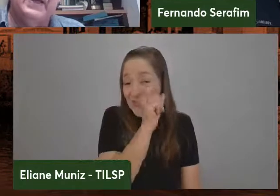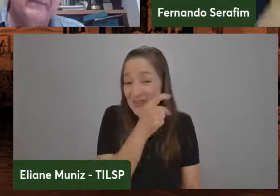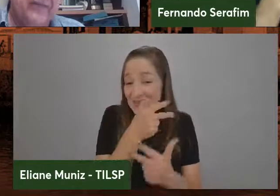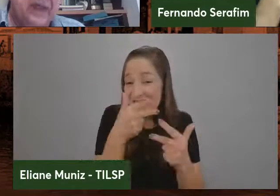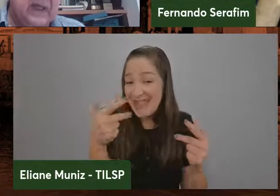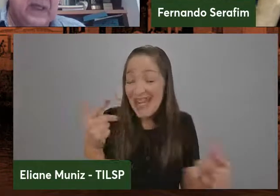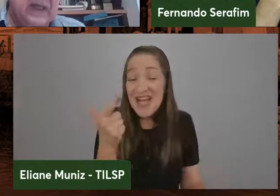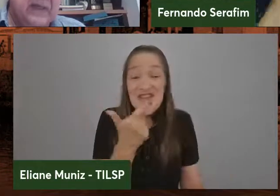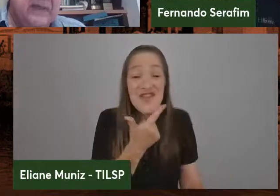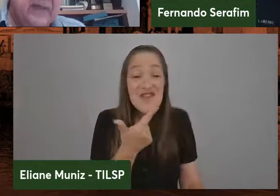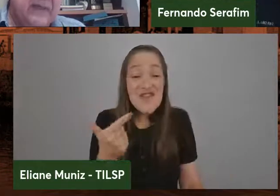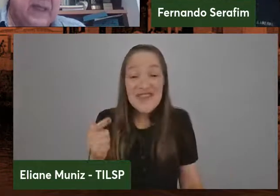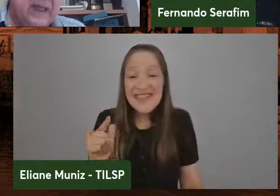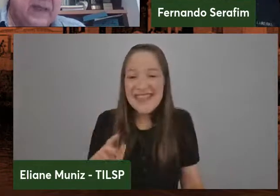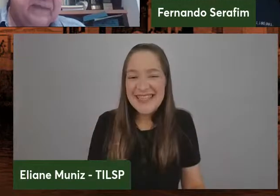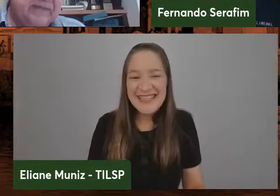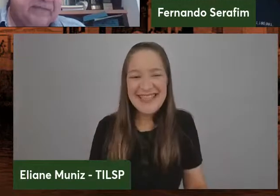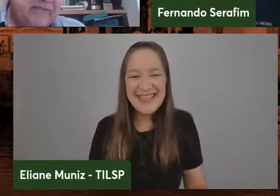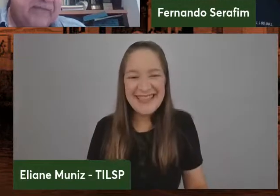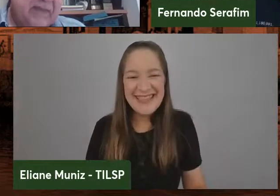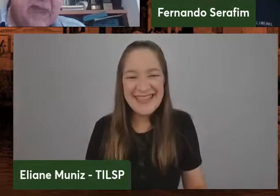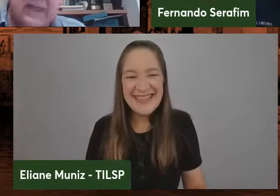essa, sabe, essa